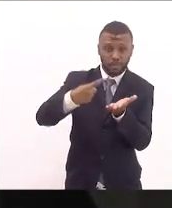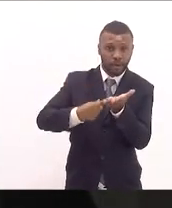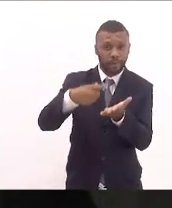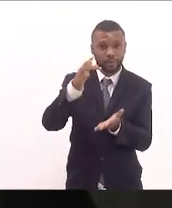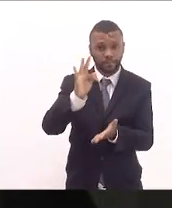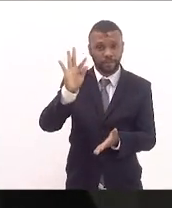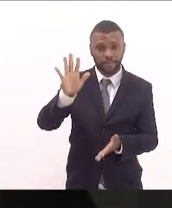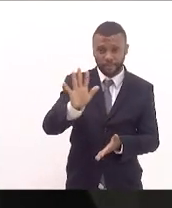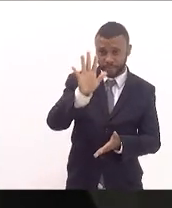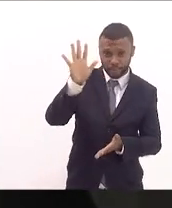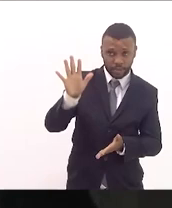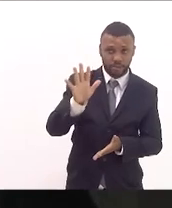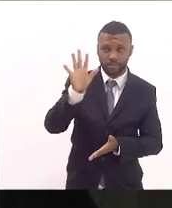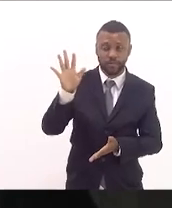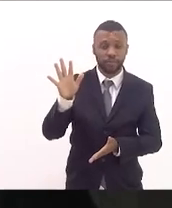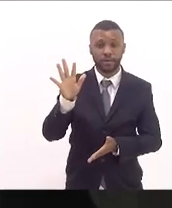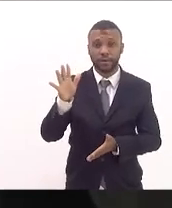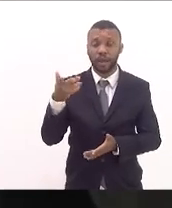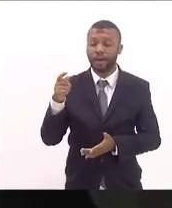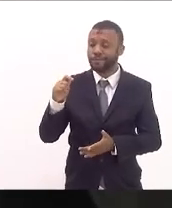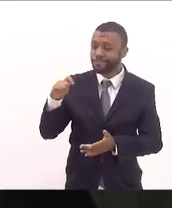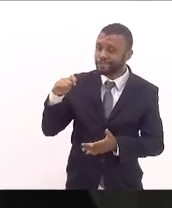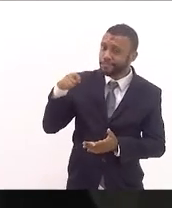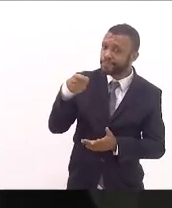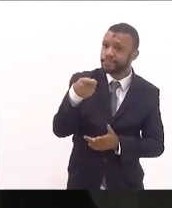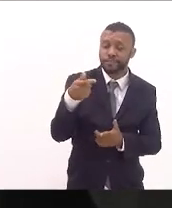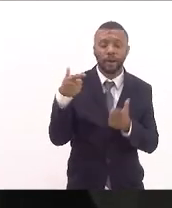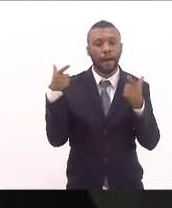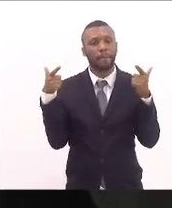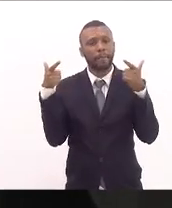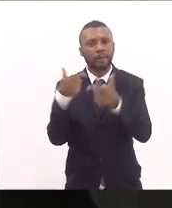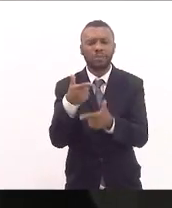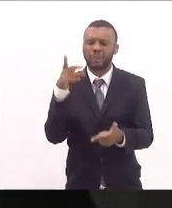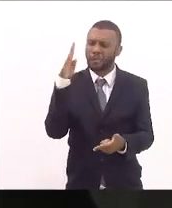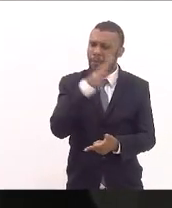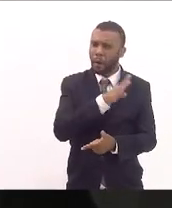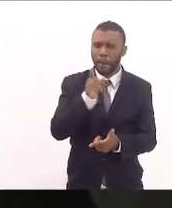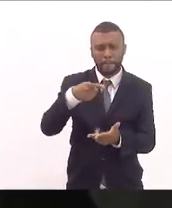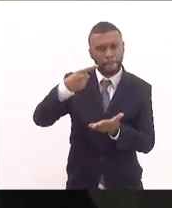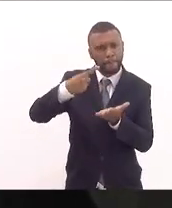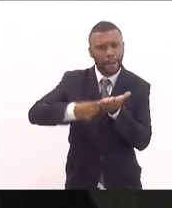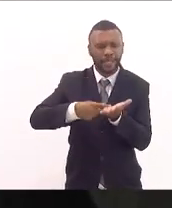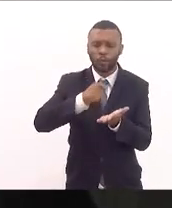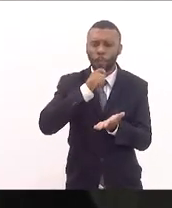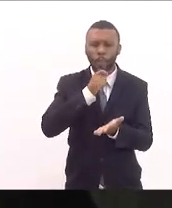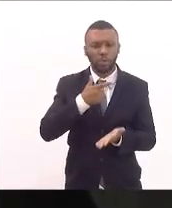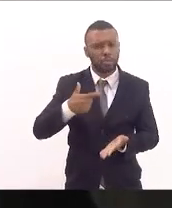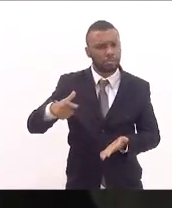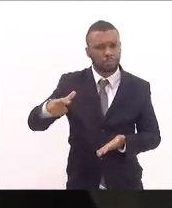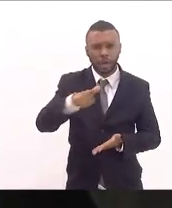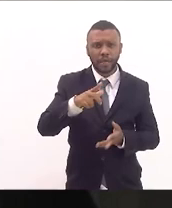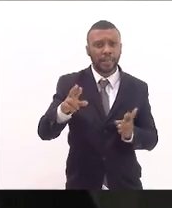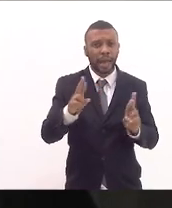que aliás para mim é um apelido de mau gosto não existe pacto federativo algum na relação entre a união